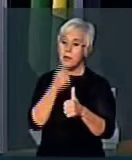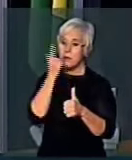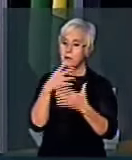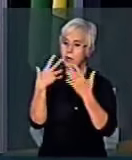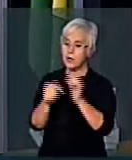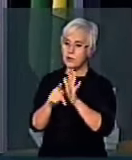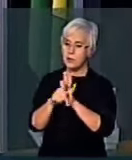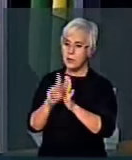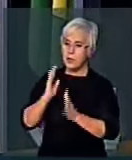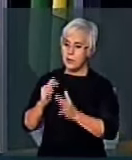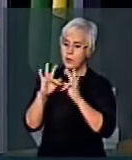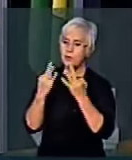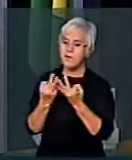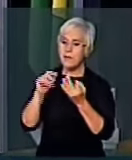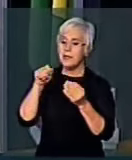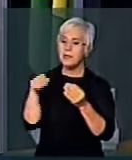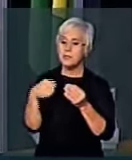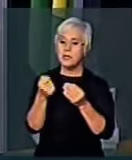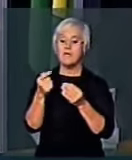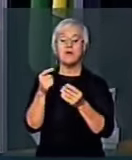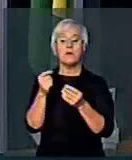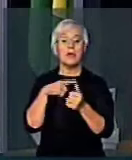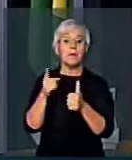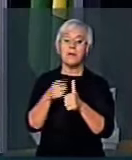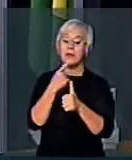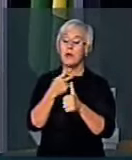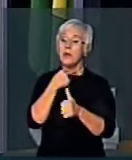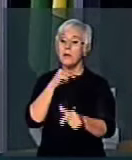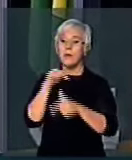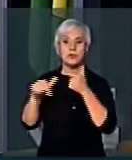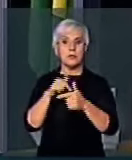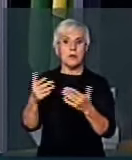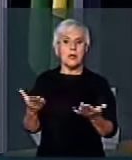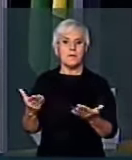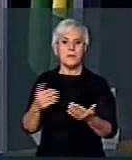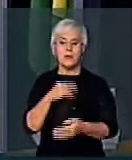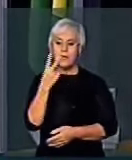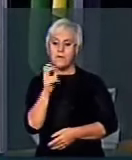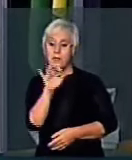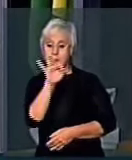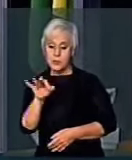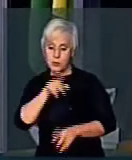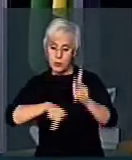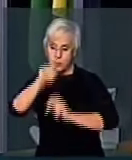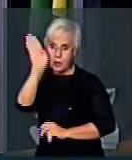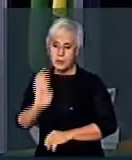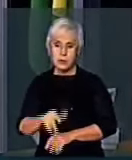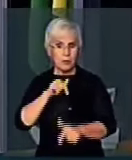Bolsa Família é não trabalhar. Ou seja, nós temos pouco mais de 25% do povo brasileiro que não